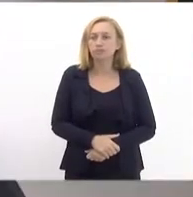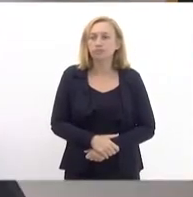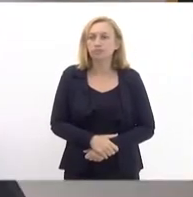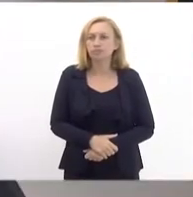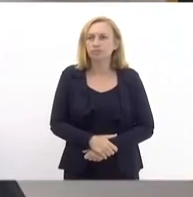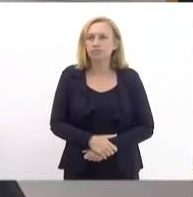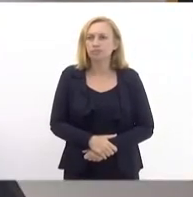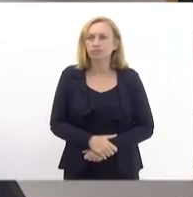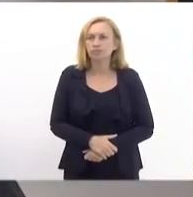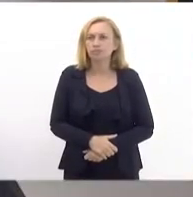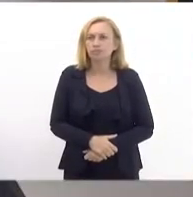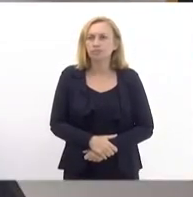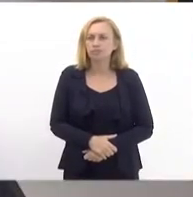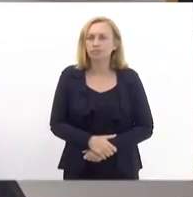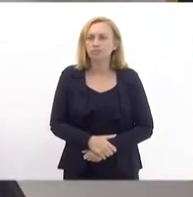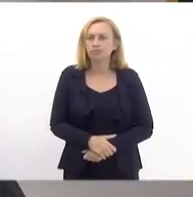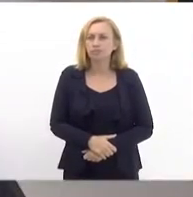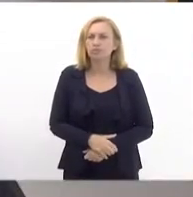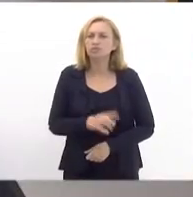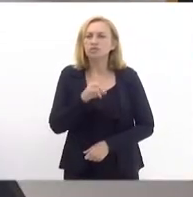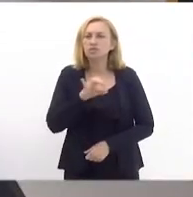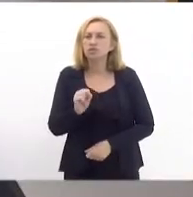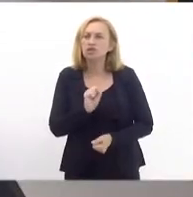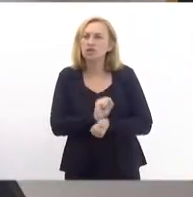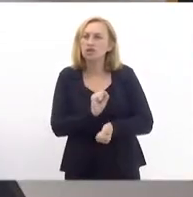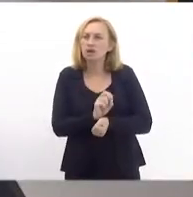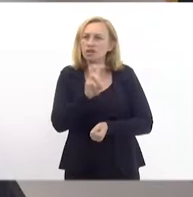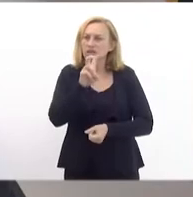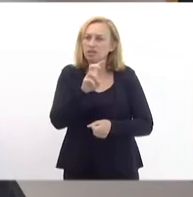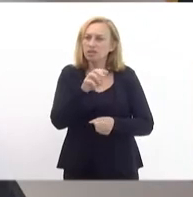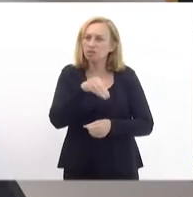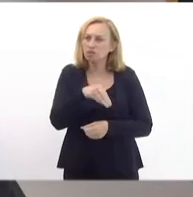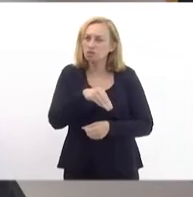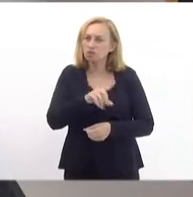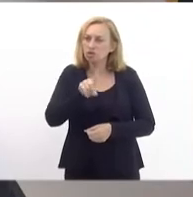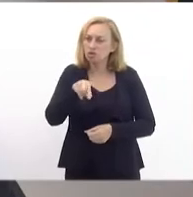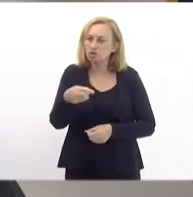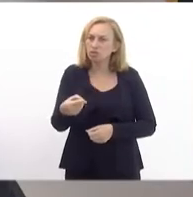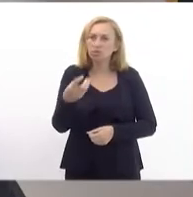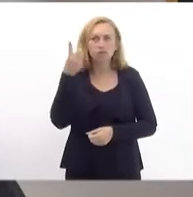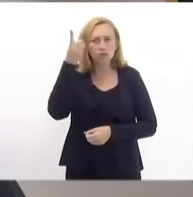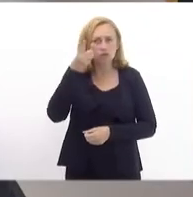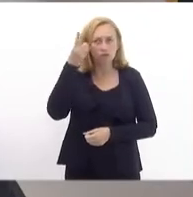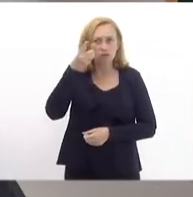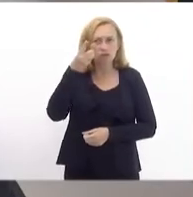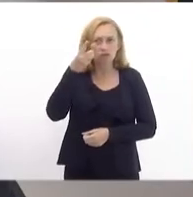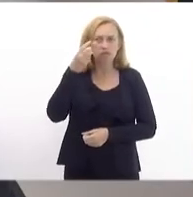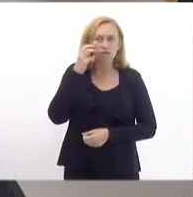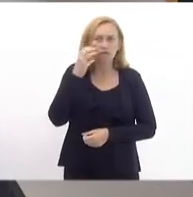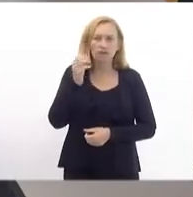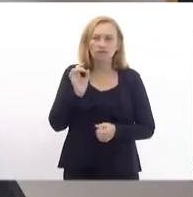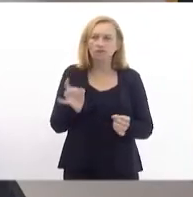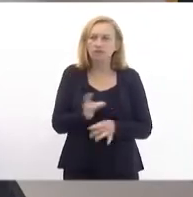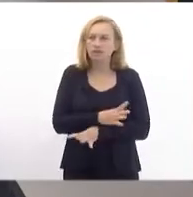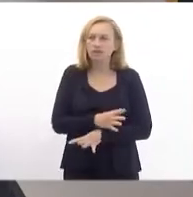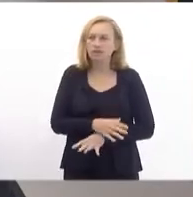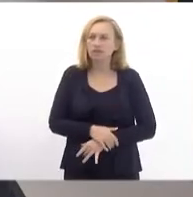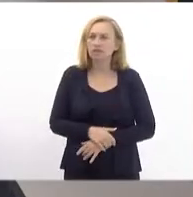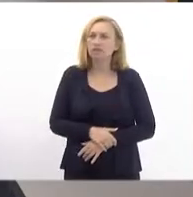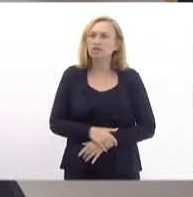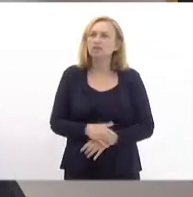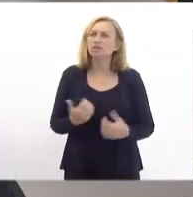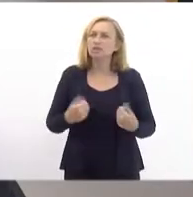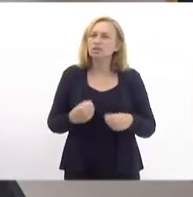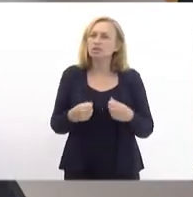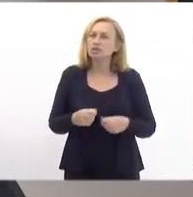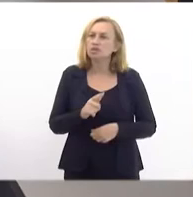Oi, mas deixa eu terminar minhas perguntas aqui. Dionísio, aguarda só mais 5 minutinhos que o deputado vai ter que estar terminando, tá bom? A gente só precisa, Lucinha, o